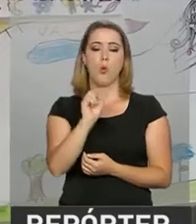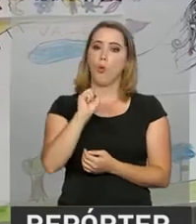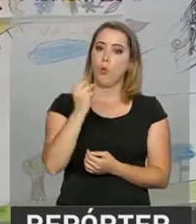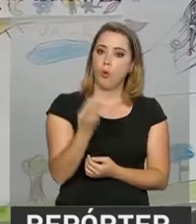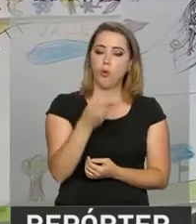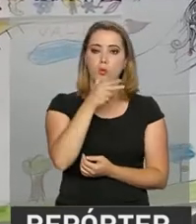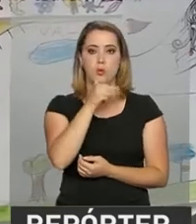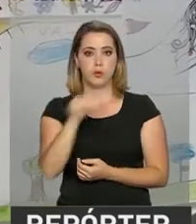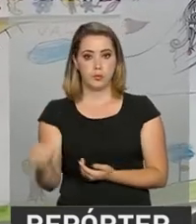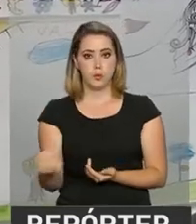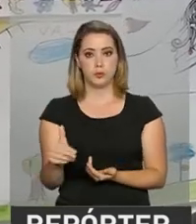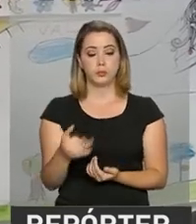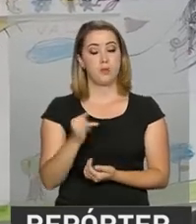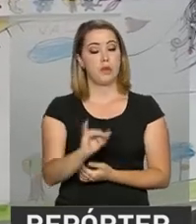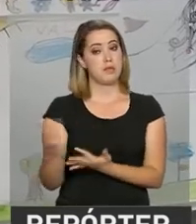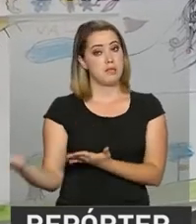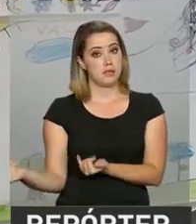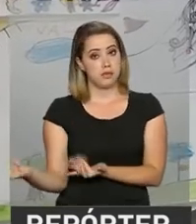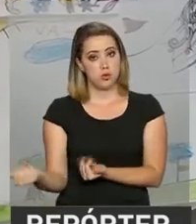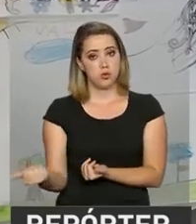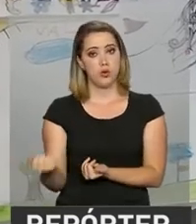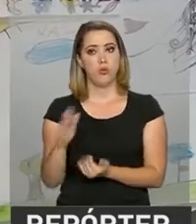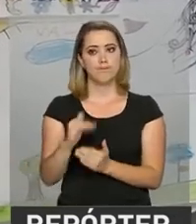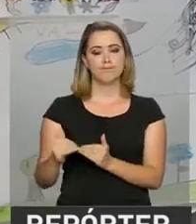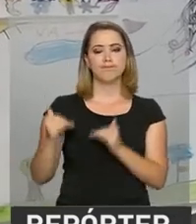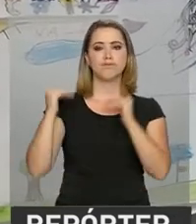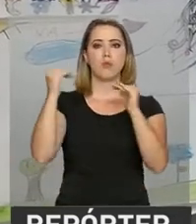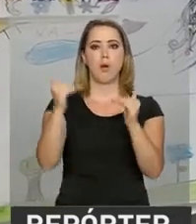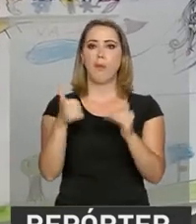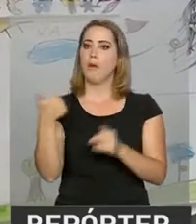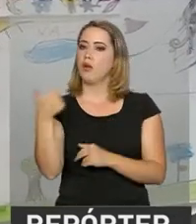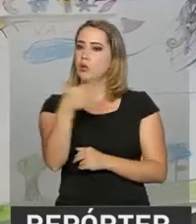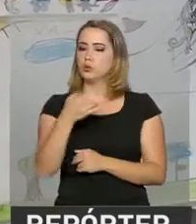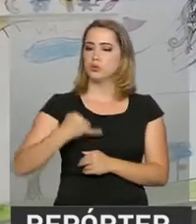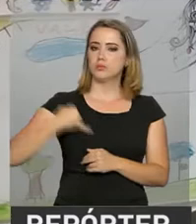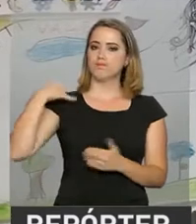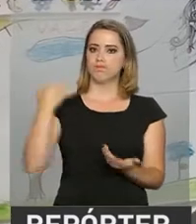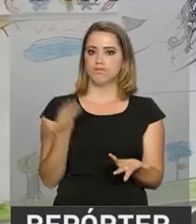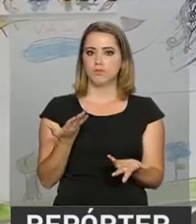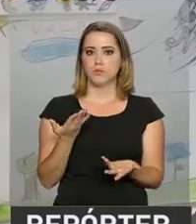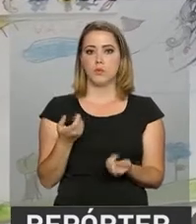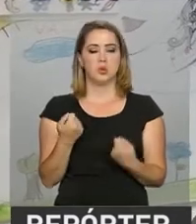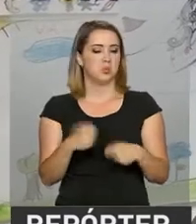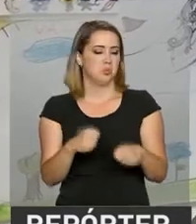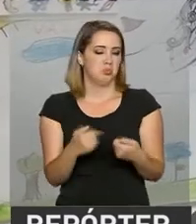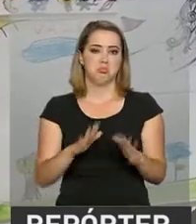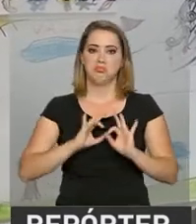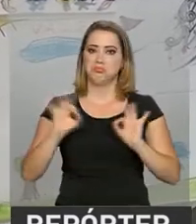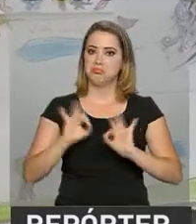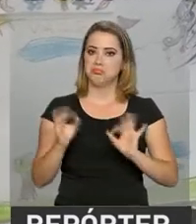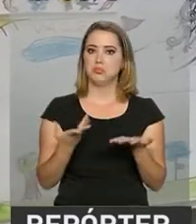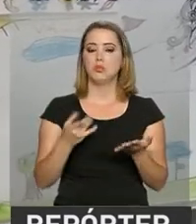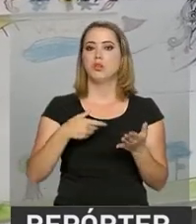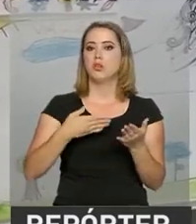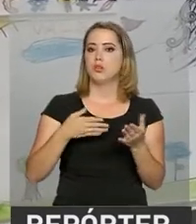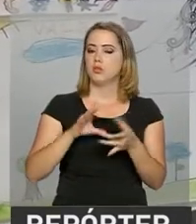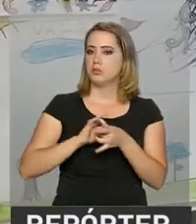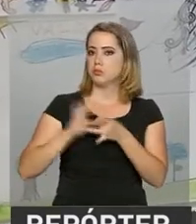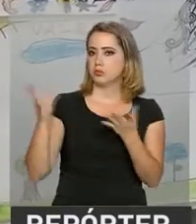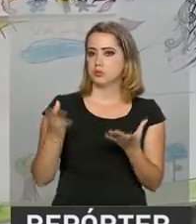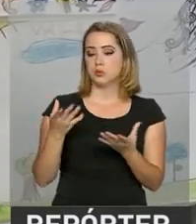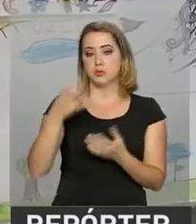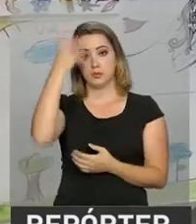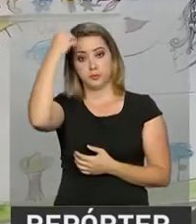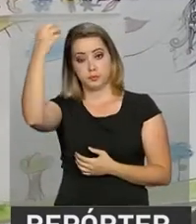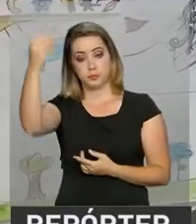No caso de adolescente, ou seja, aquele maior de 12 anos de idade, não existe autorização para viajar dentro do território